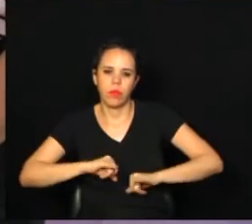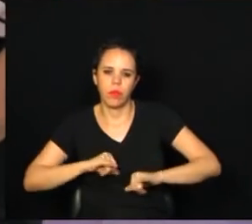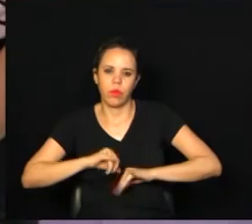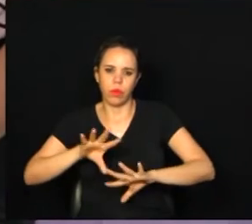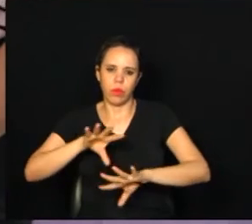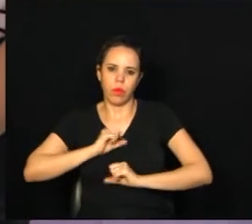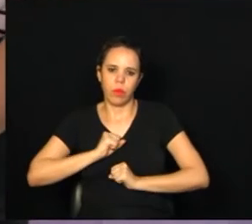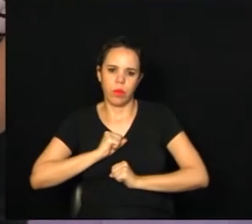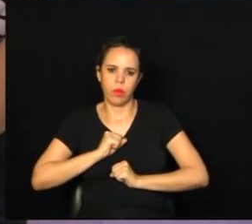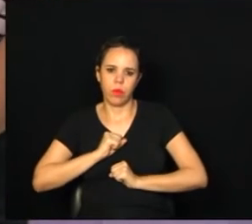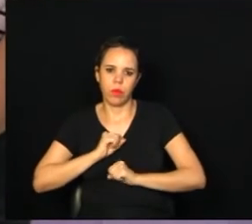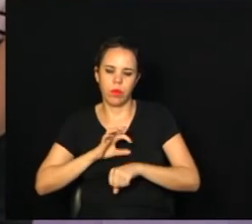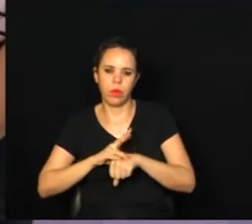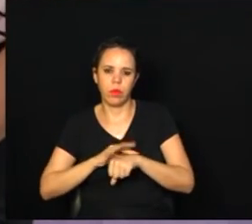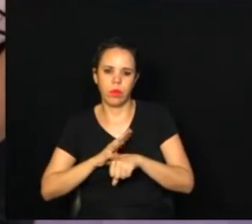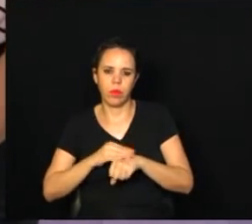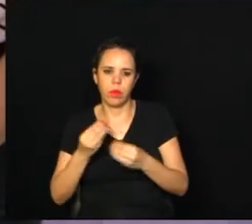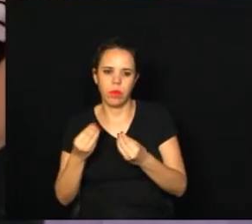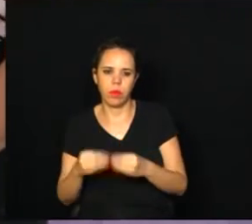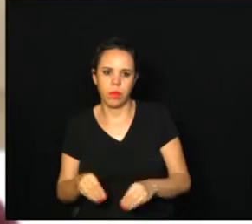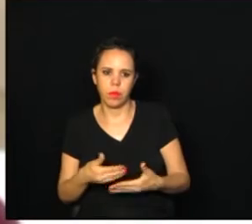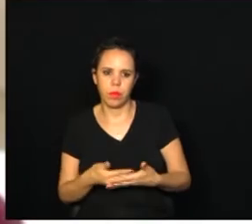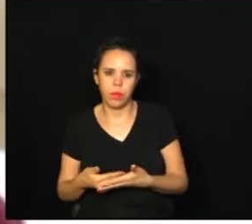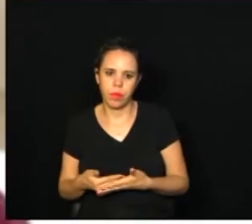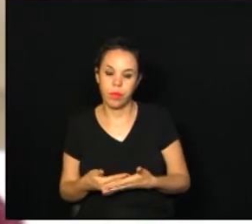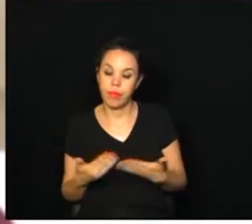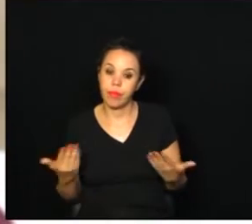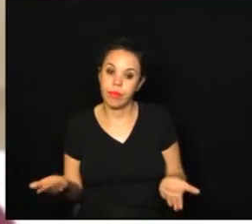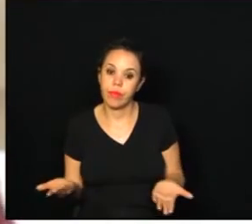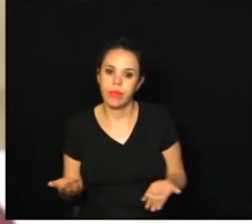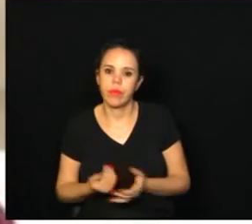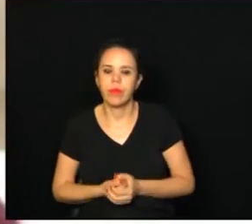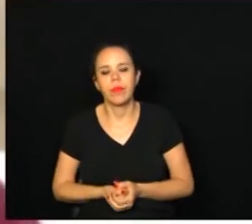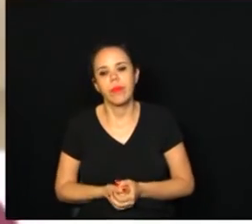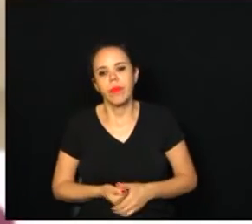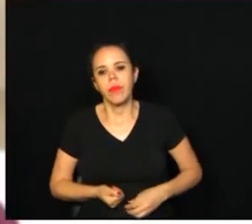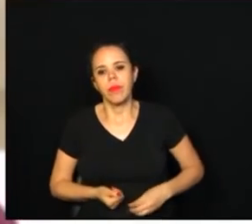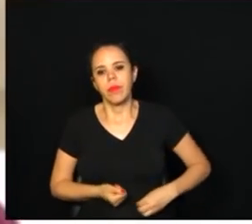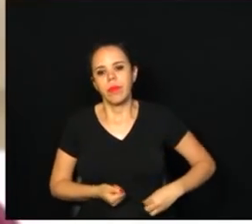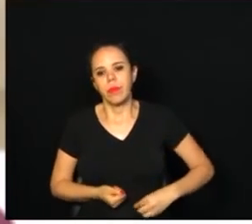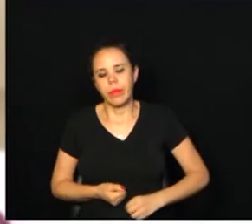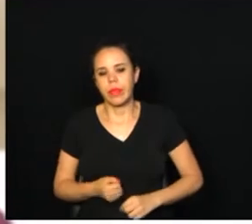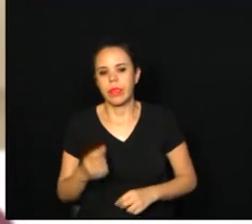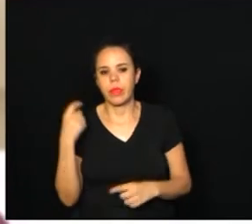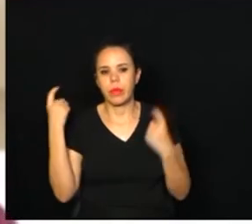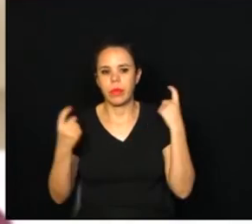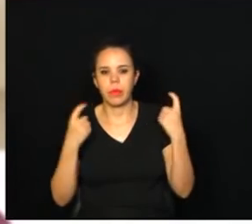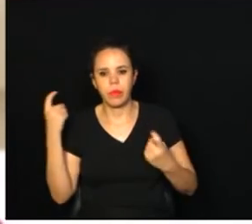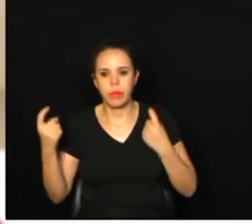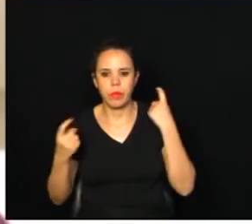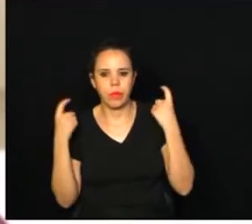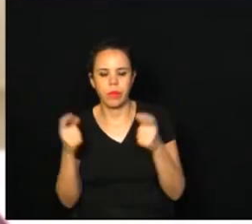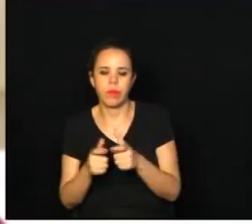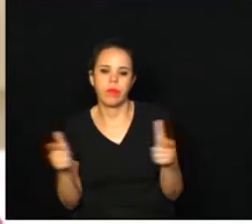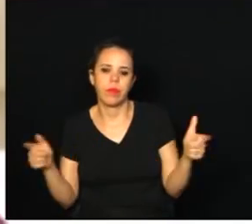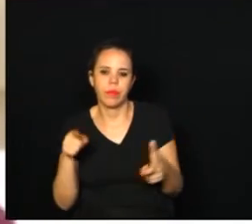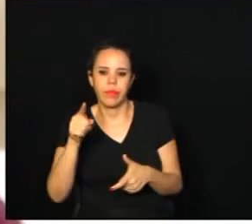significa isso, Viviane? Significa, são medicamentos que são dados na veia, no começo, ou pode ser